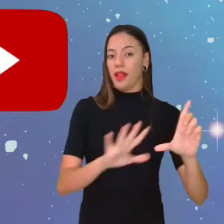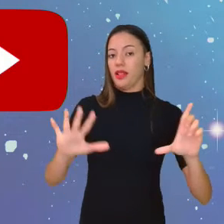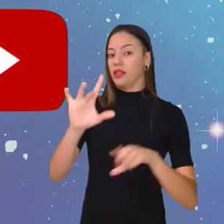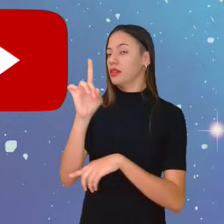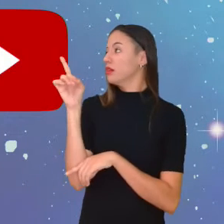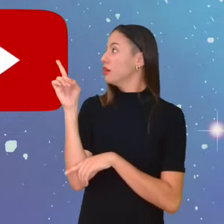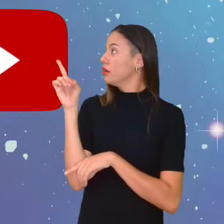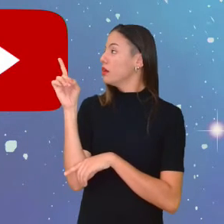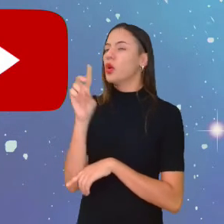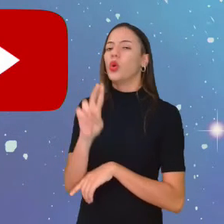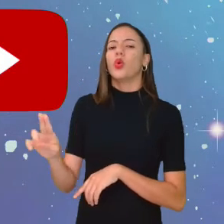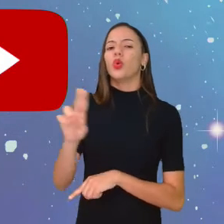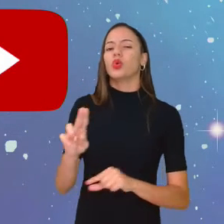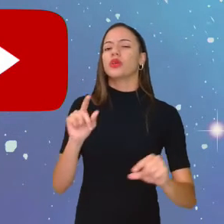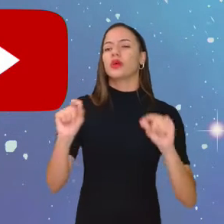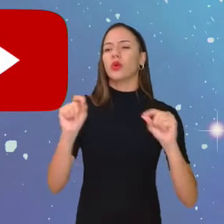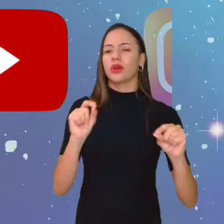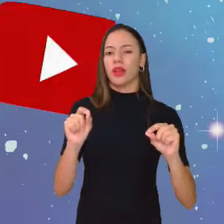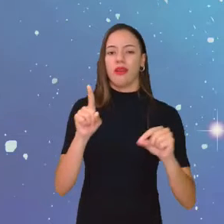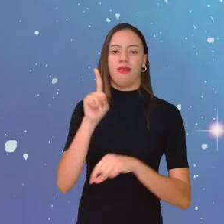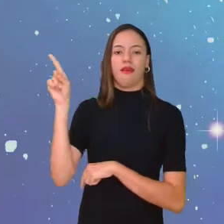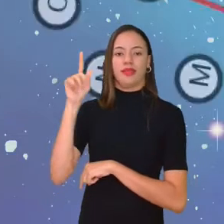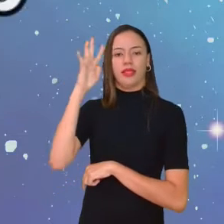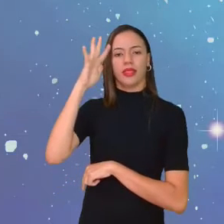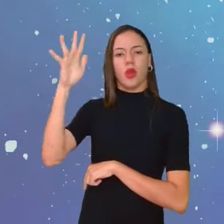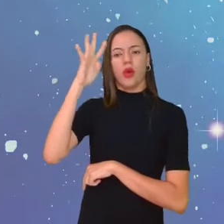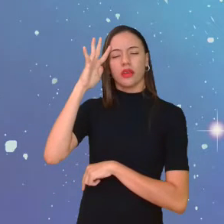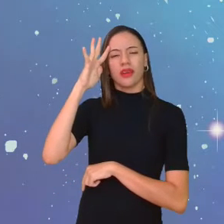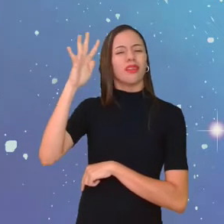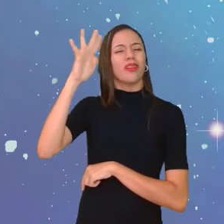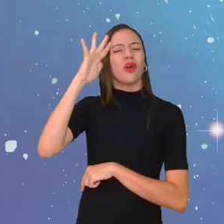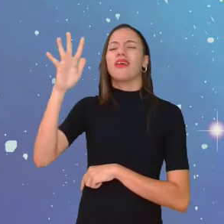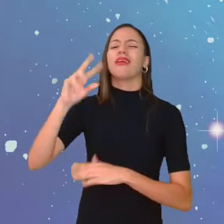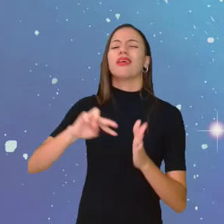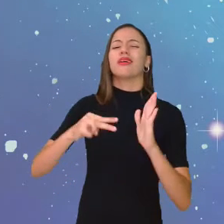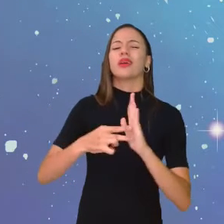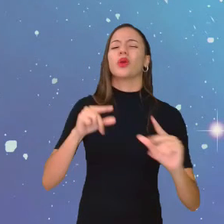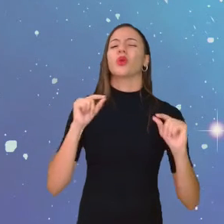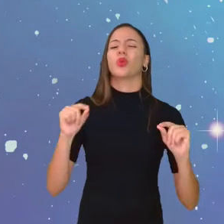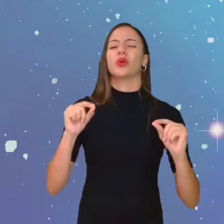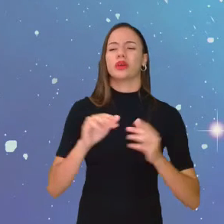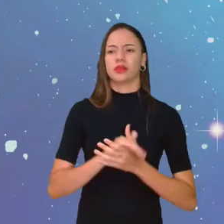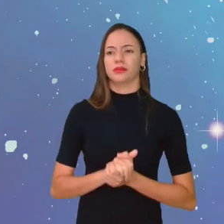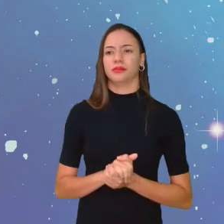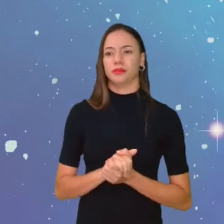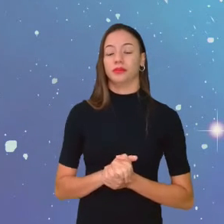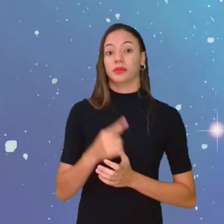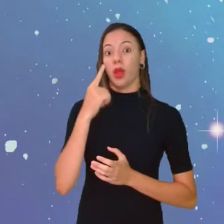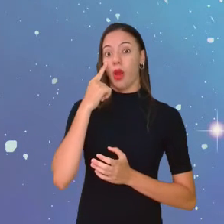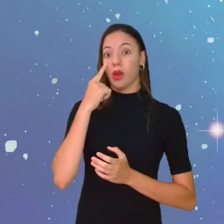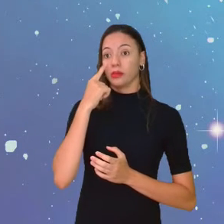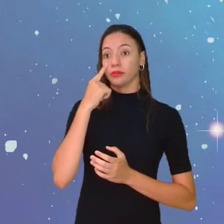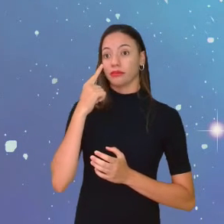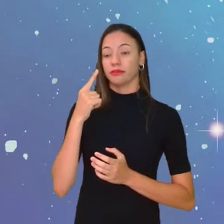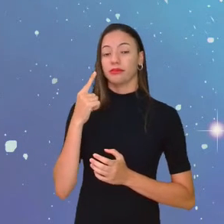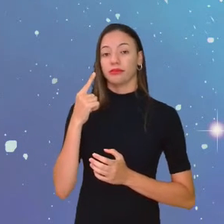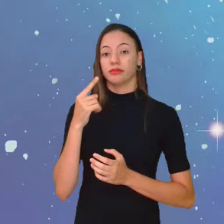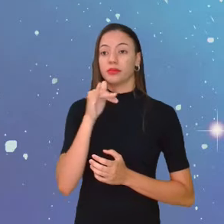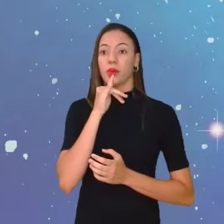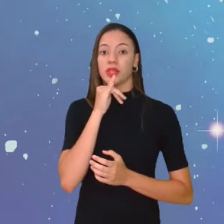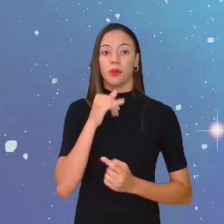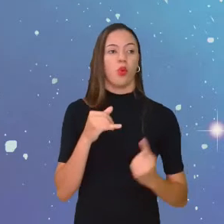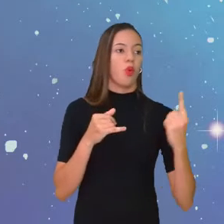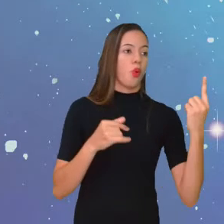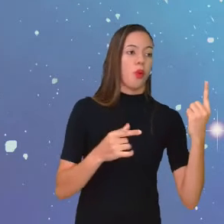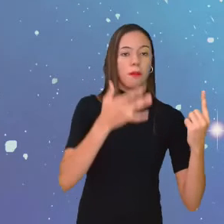elas fazem uso dessa teoria. O que é que ela quer dizer? Ela quer dizer que entre uma pessoa, entre um